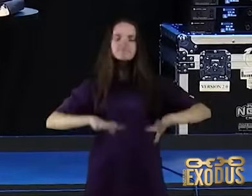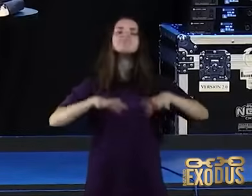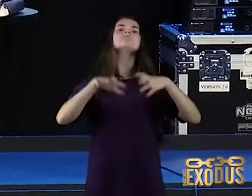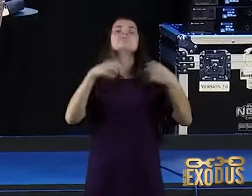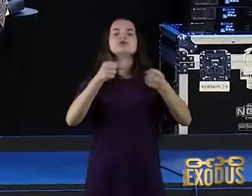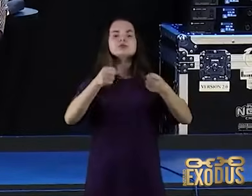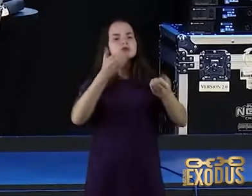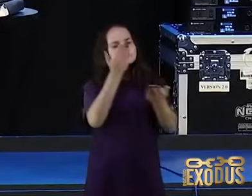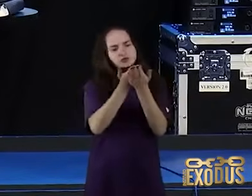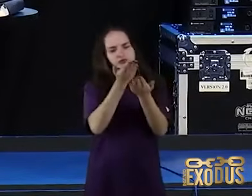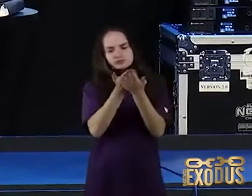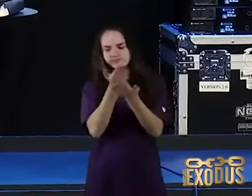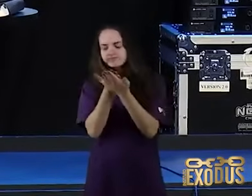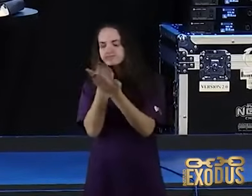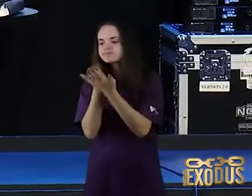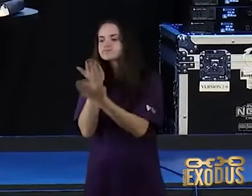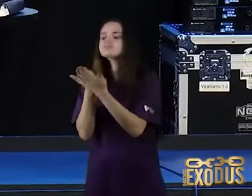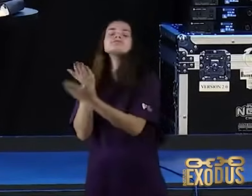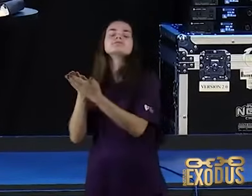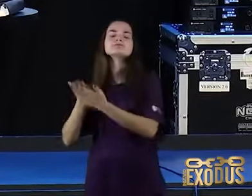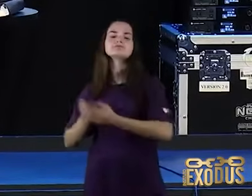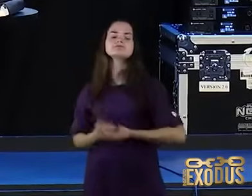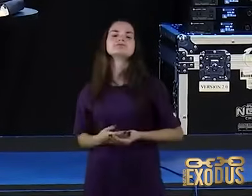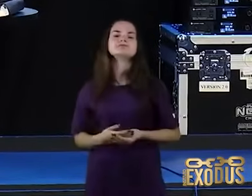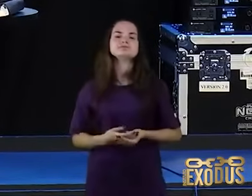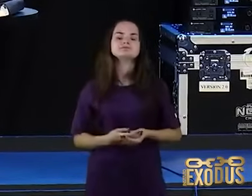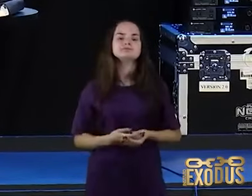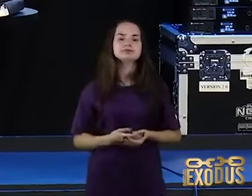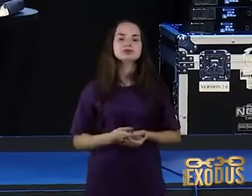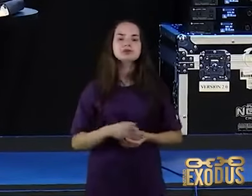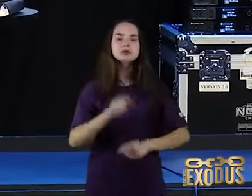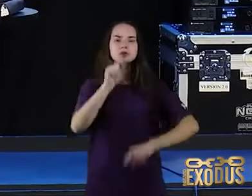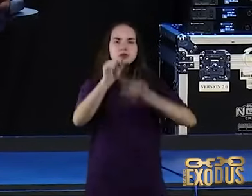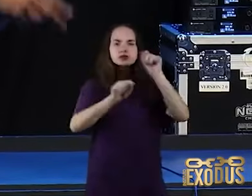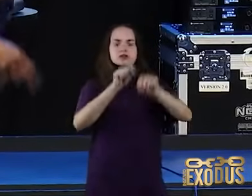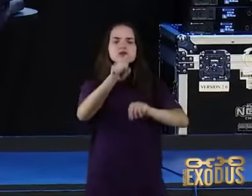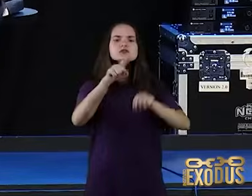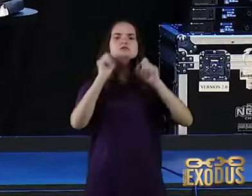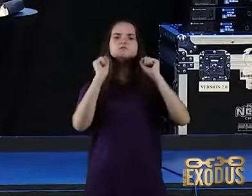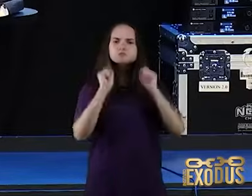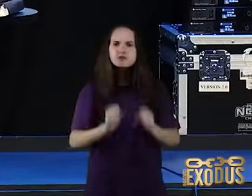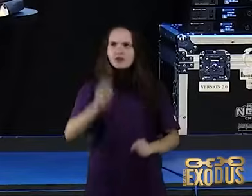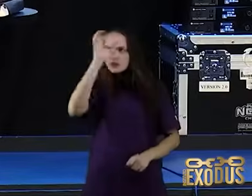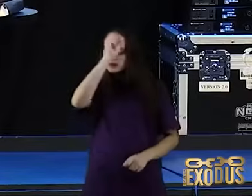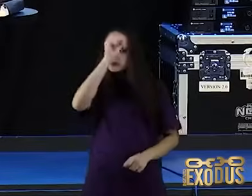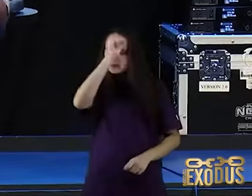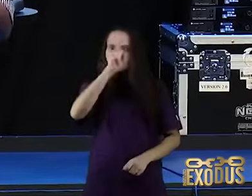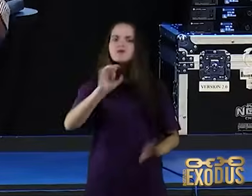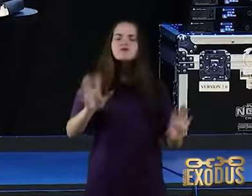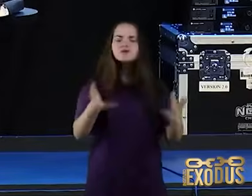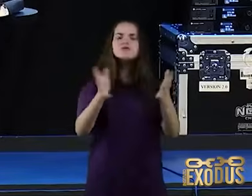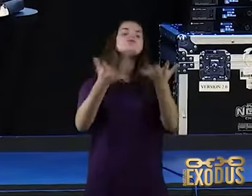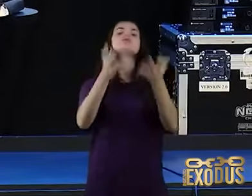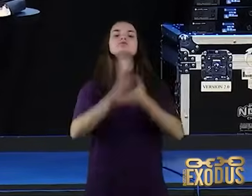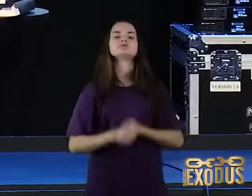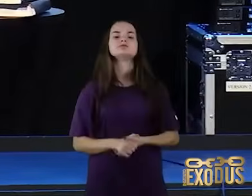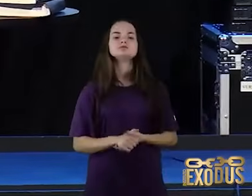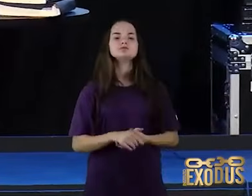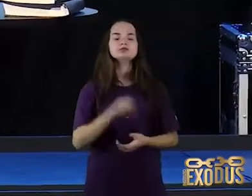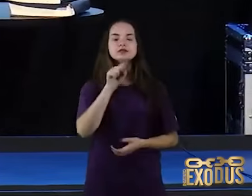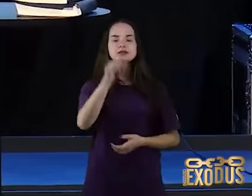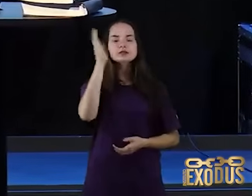estude estude aquilo que você puder aprender aprenda você sabia que